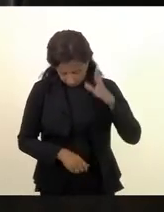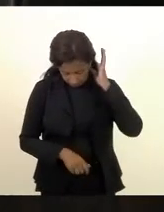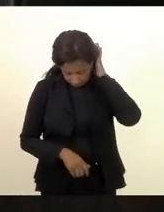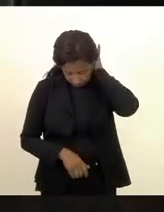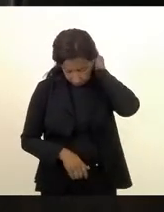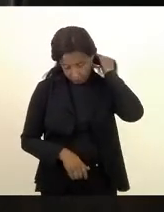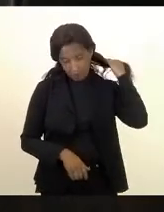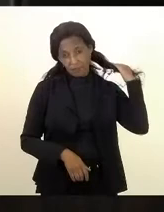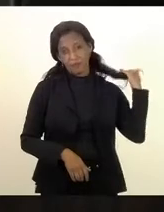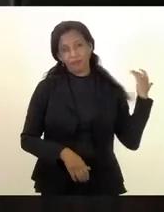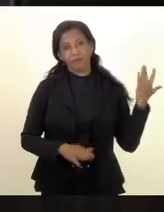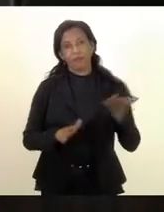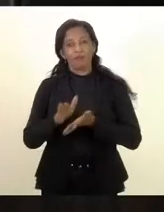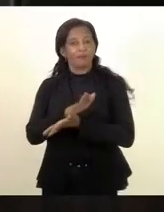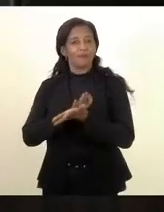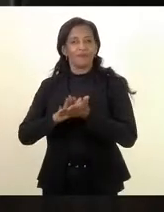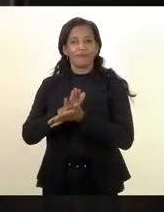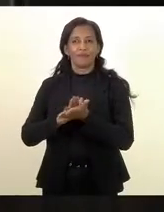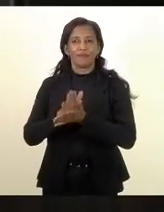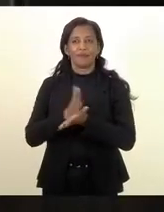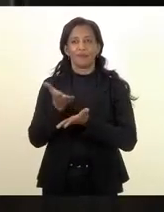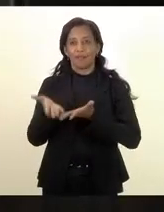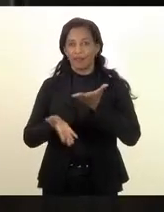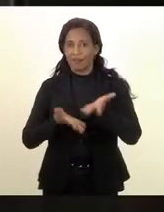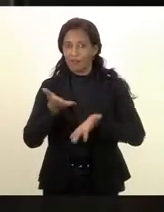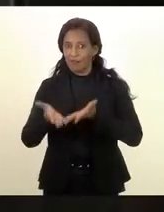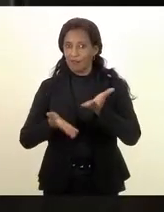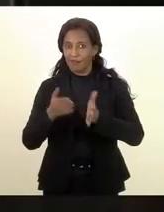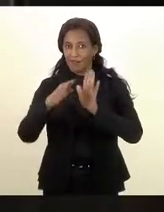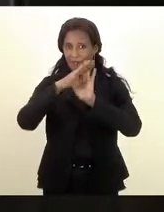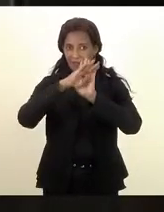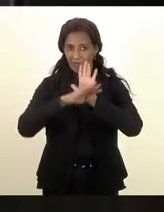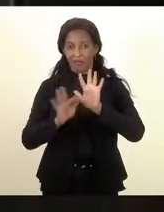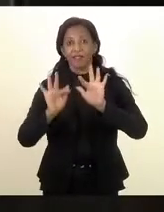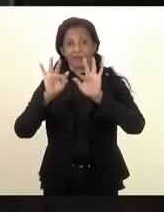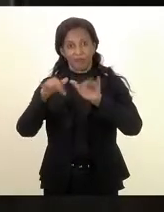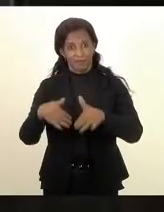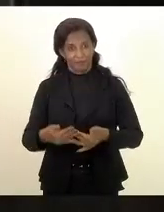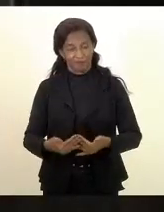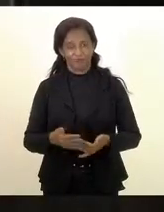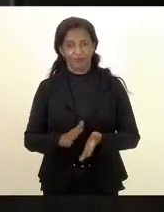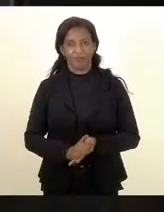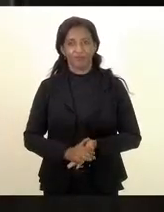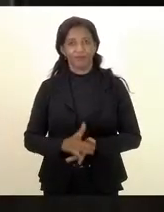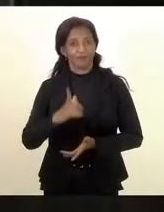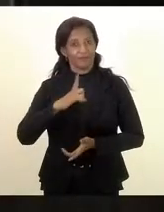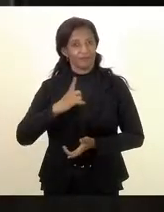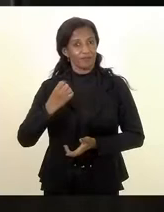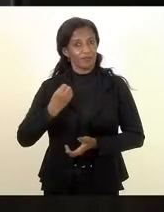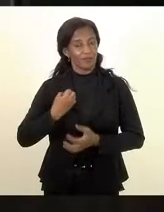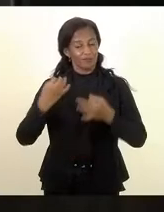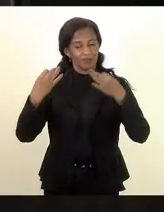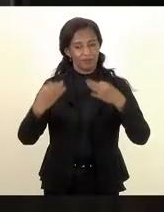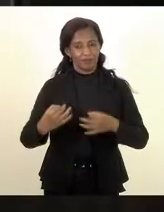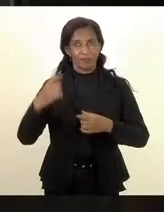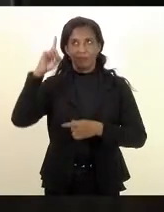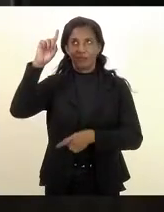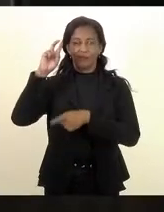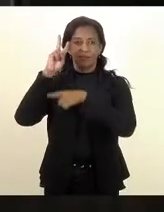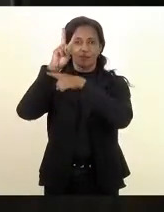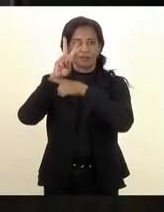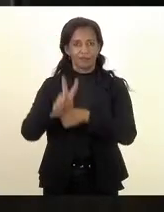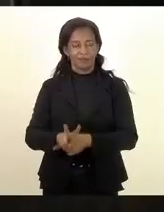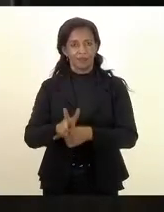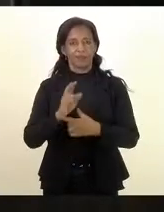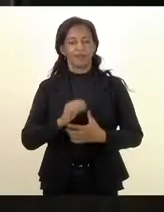nada mais havendo a tratar na ordem do dia está encerrada a sessão havendo o número legal e sob a proteção de Deus